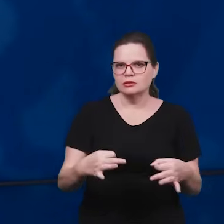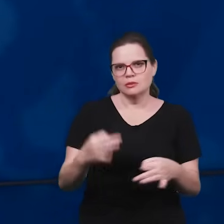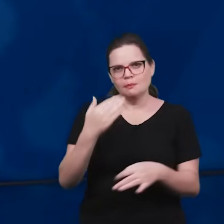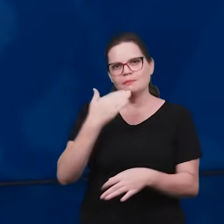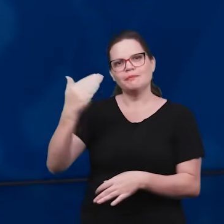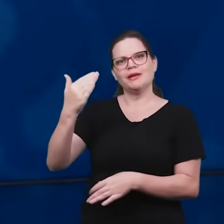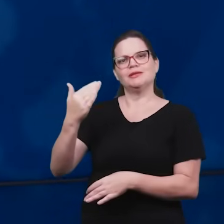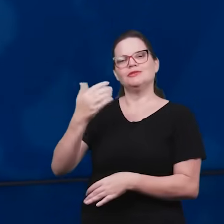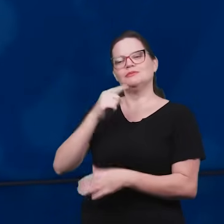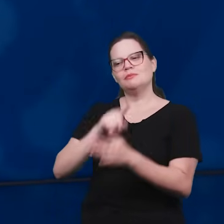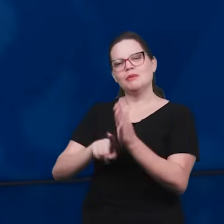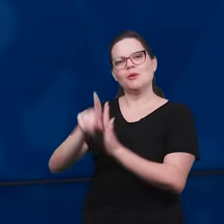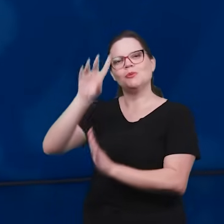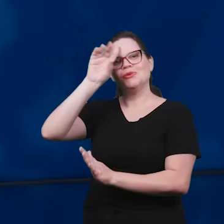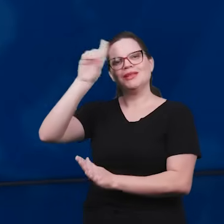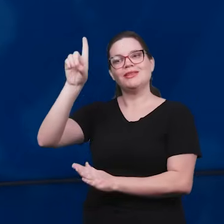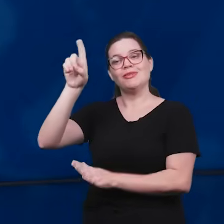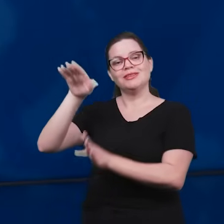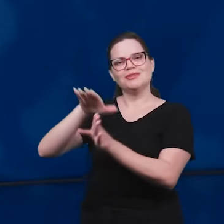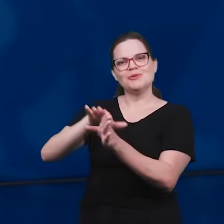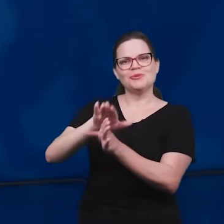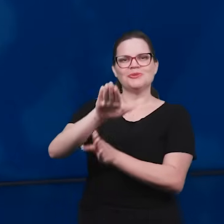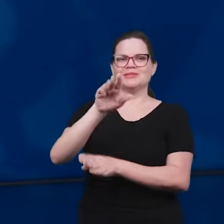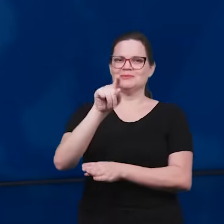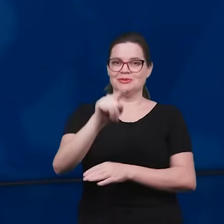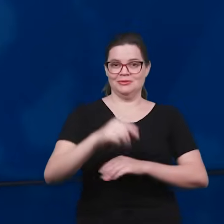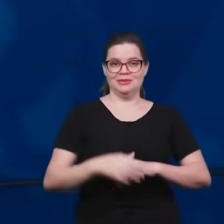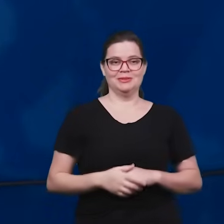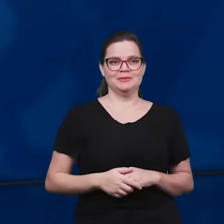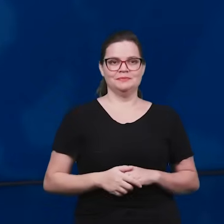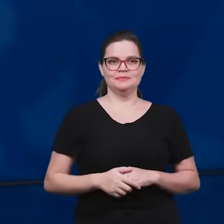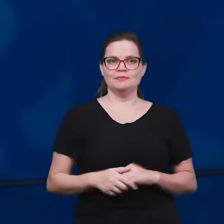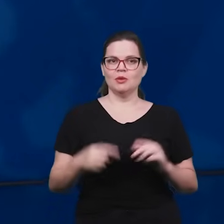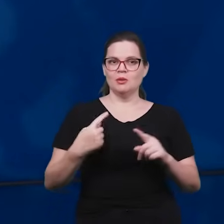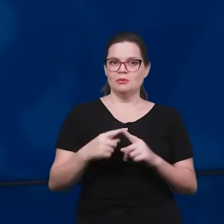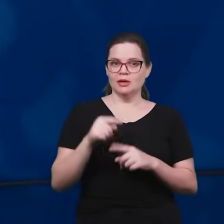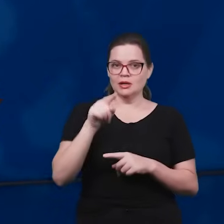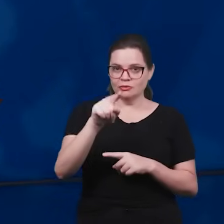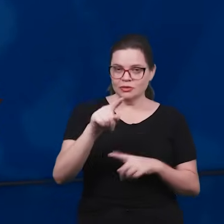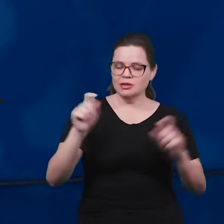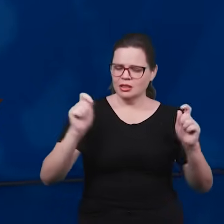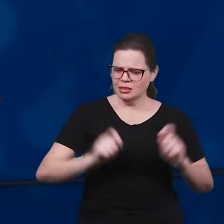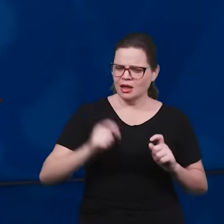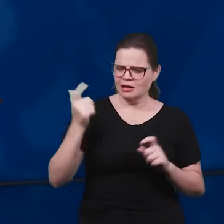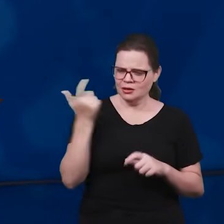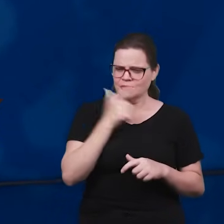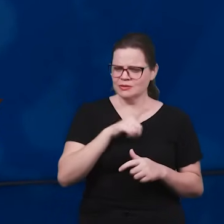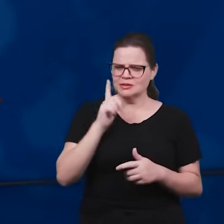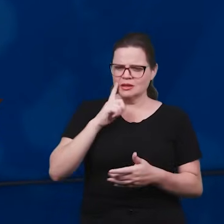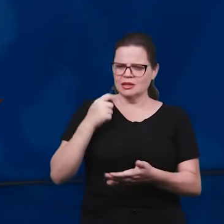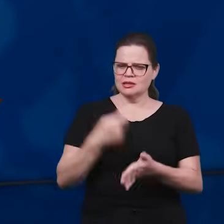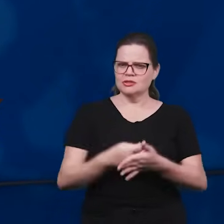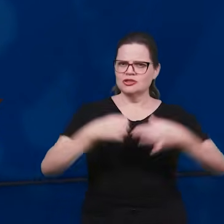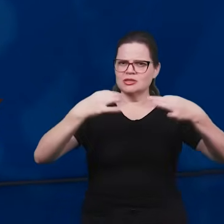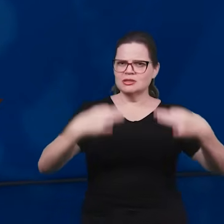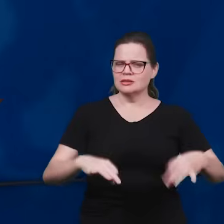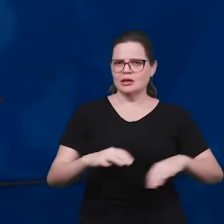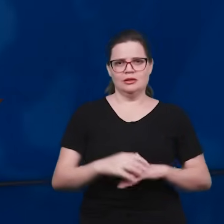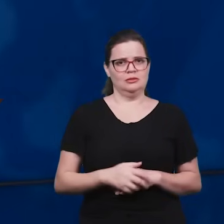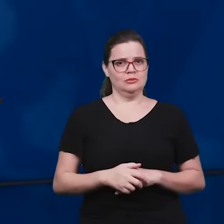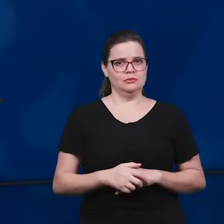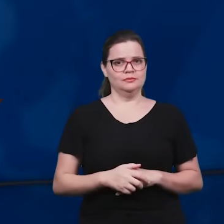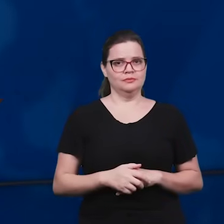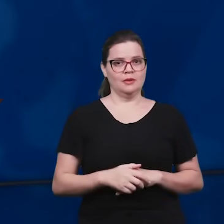conselho de Deus, o conselho que é necessário para tomar as suas decisões. E olha,